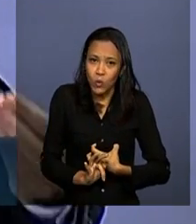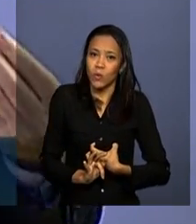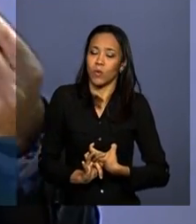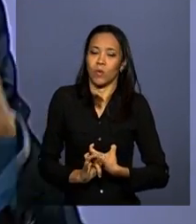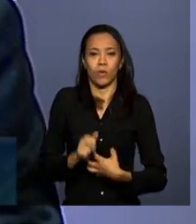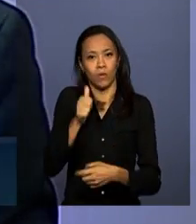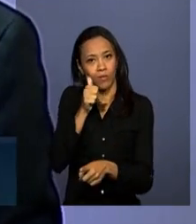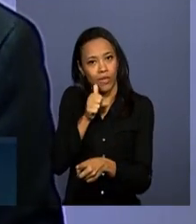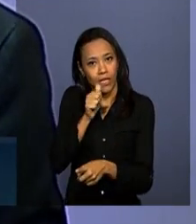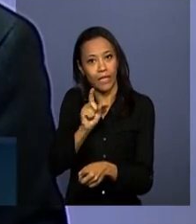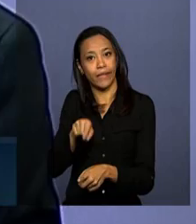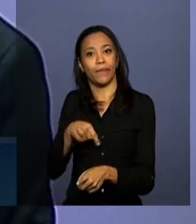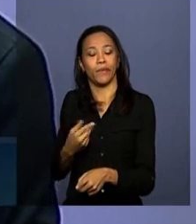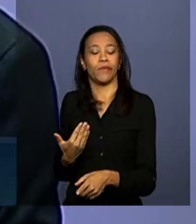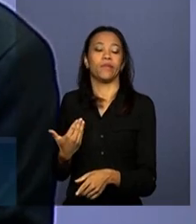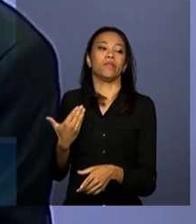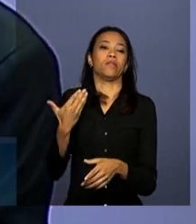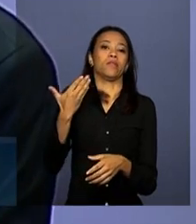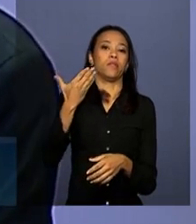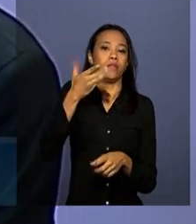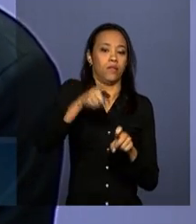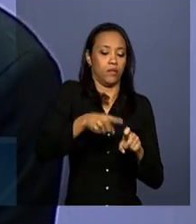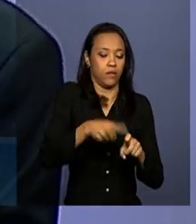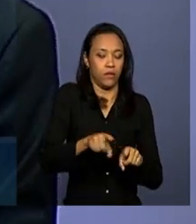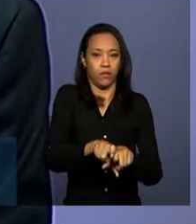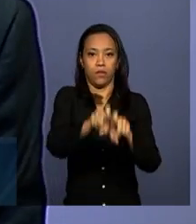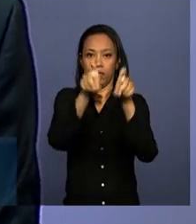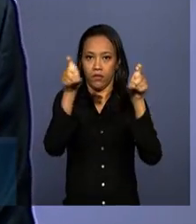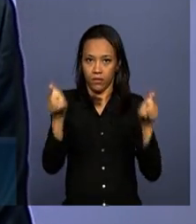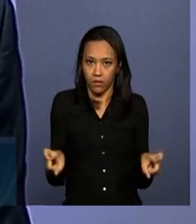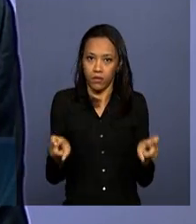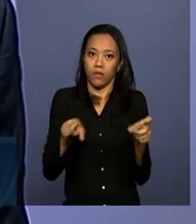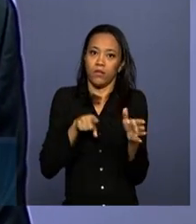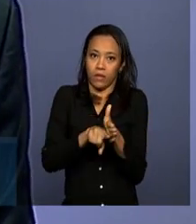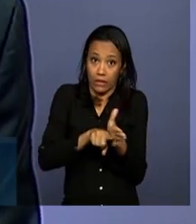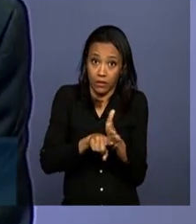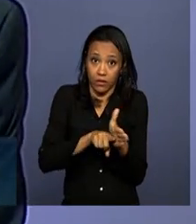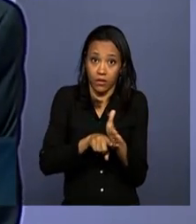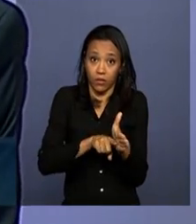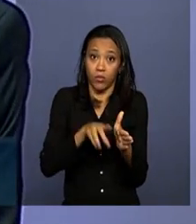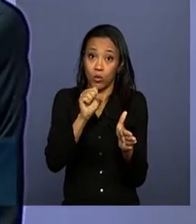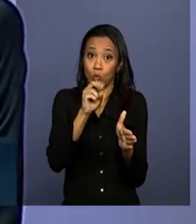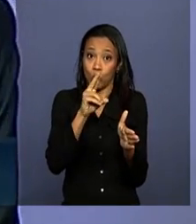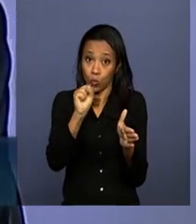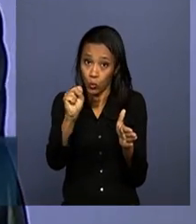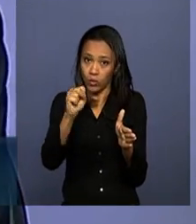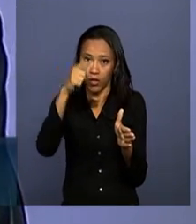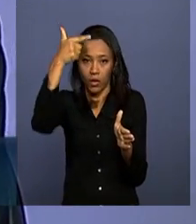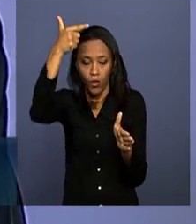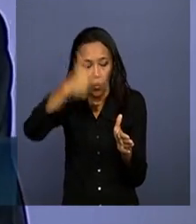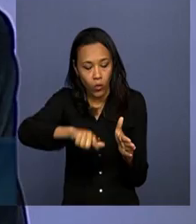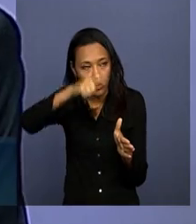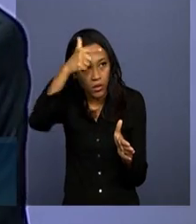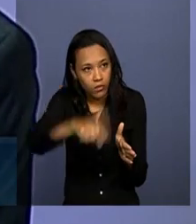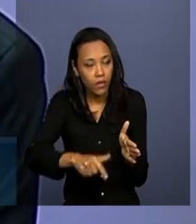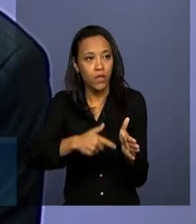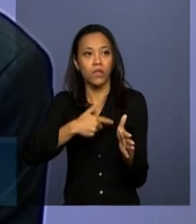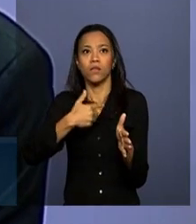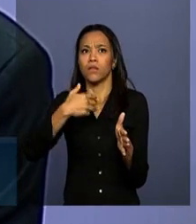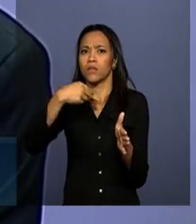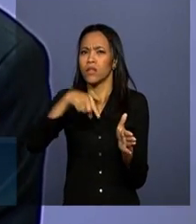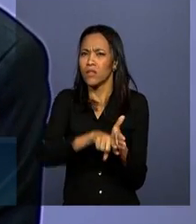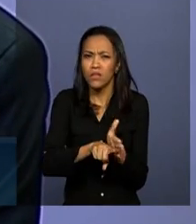se submete ao exame clínico, ginecológico, no serviço de saúde, e depois tem que se repetir os mesmos